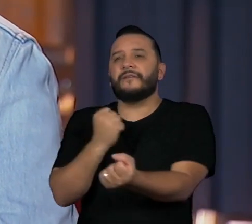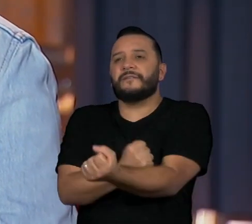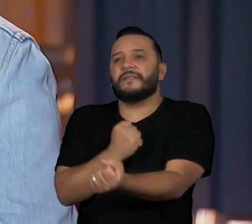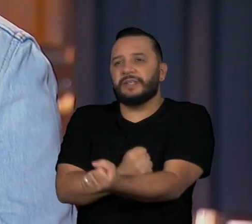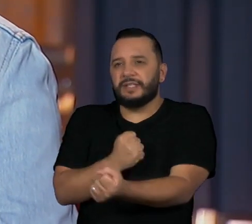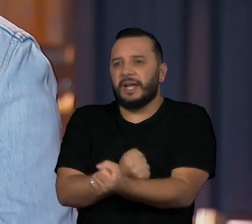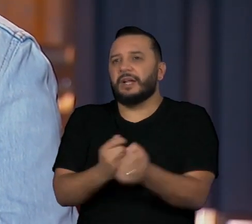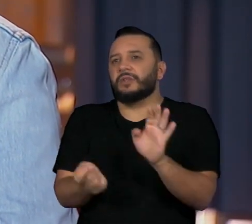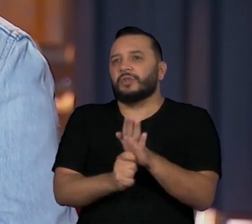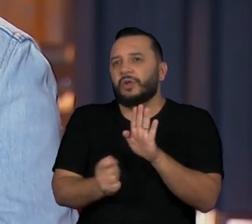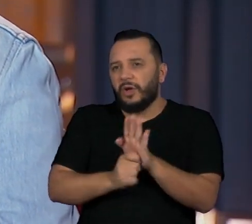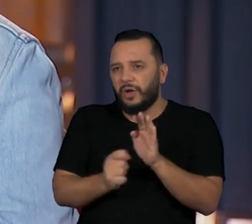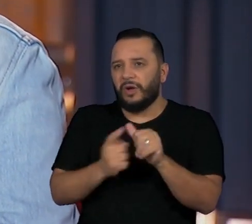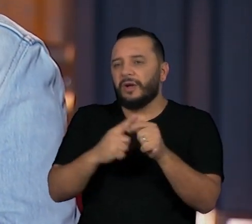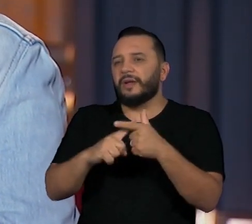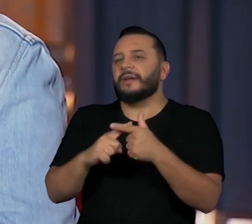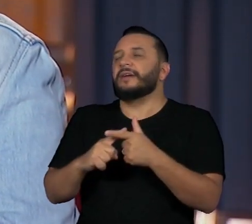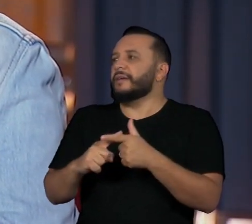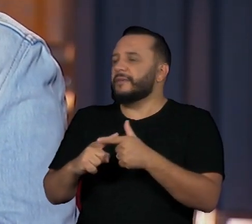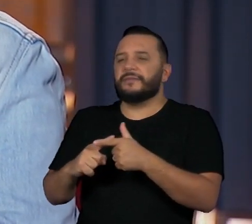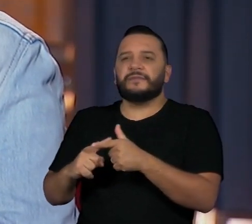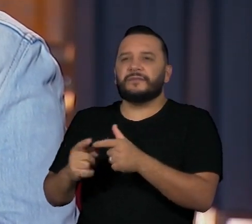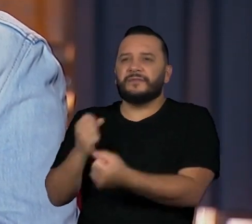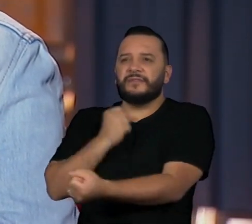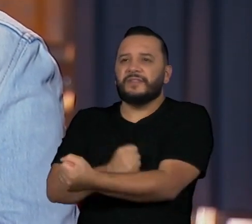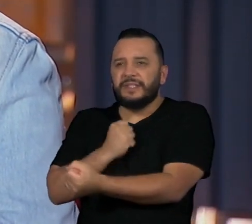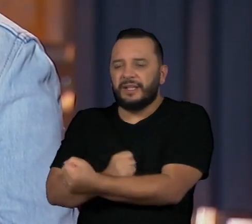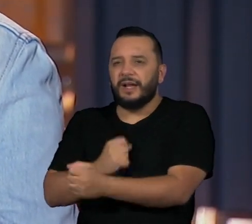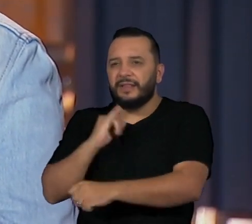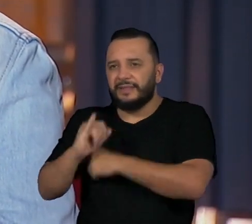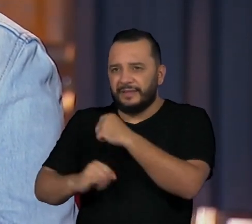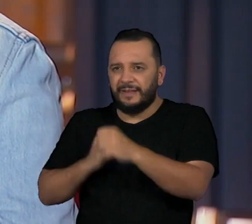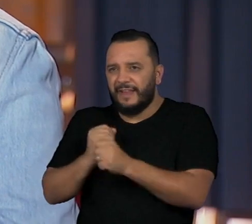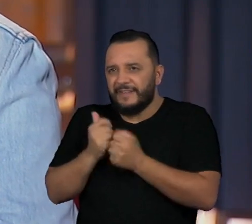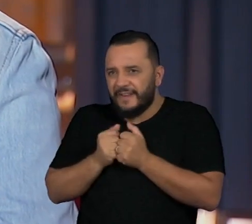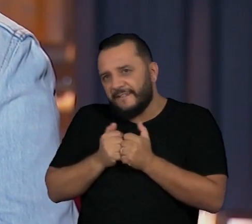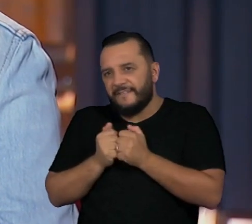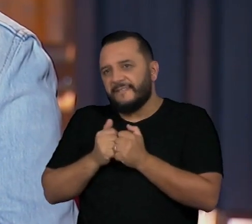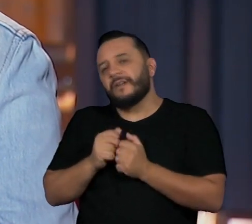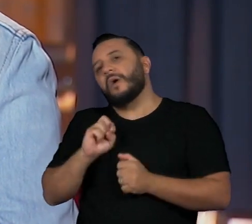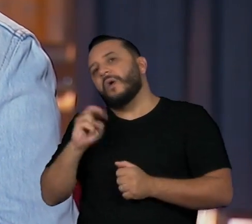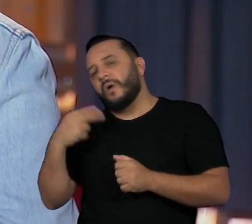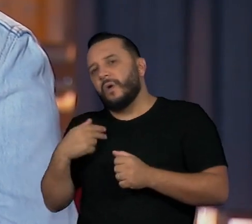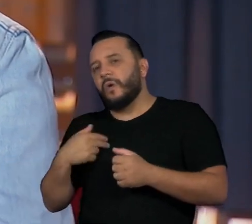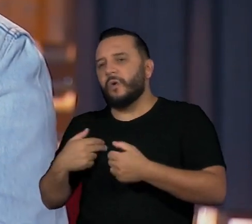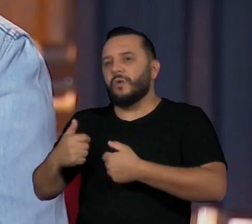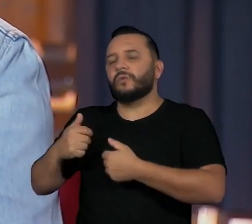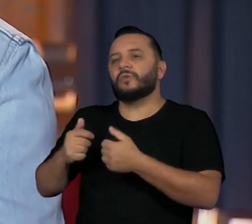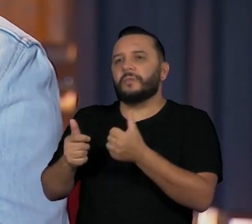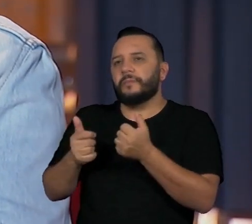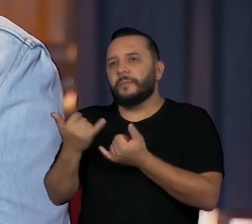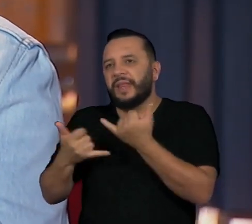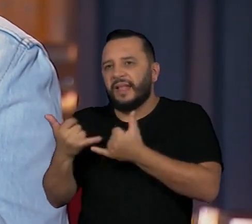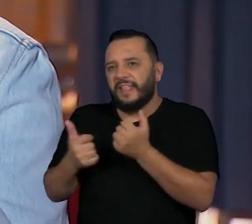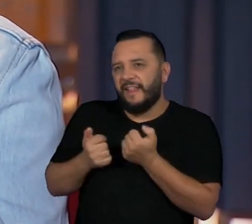viciada em internet, ou que está viciada em jogo, ou que está viciada em dinheiro, ela está